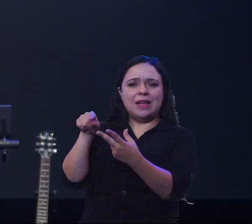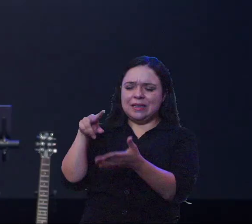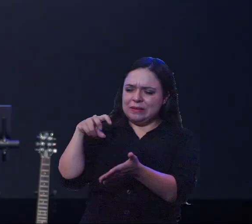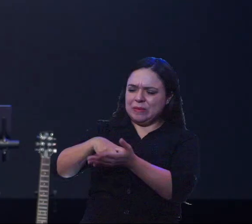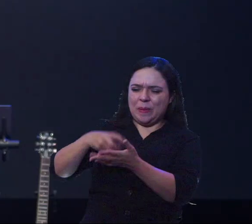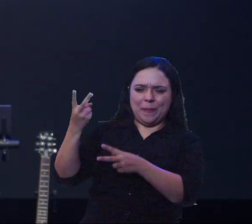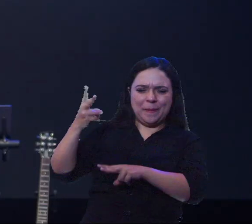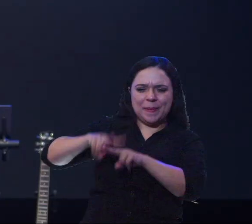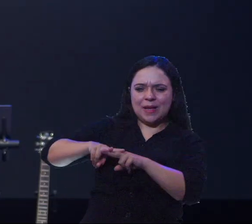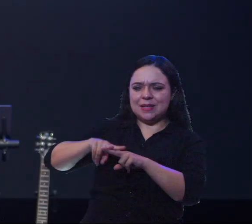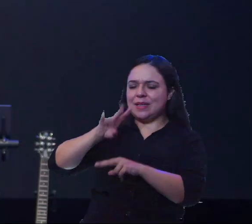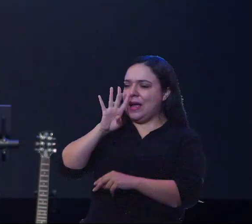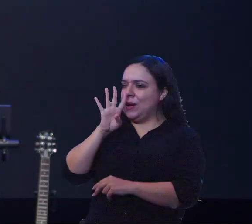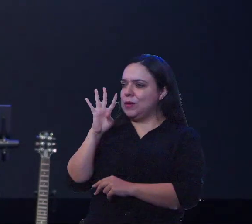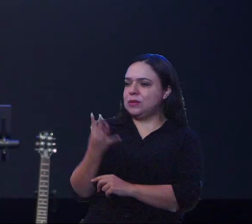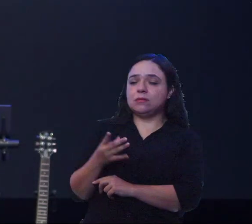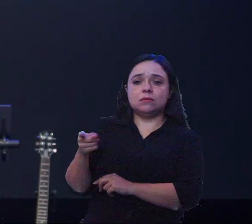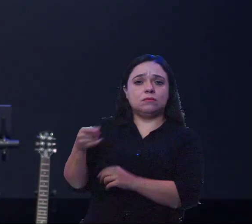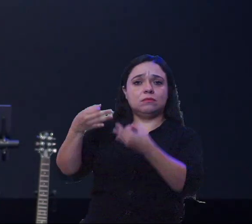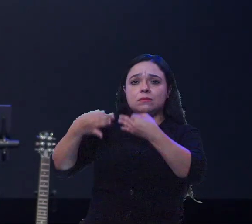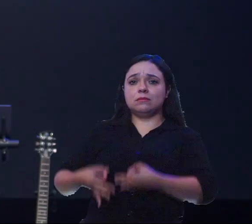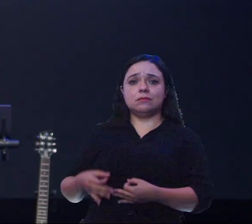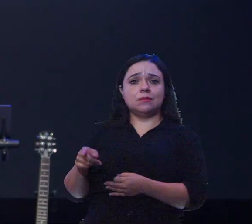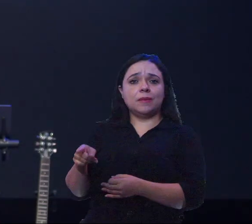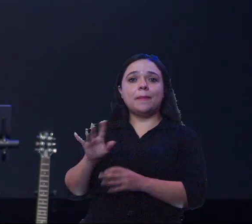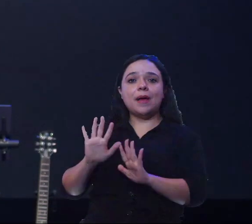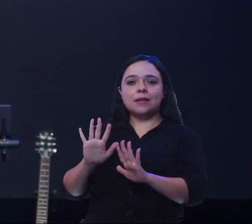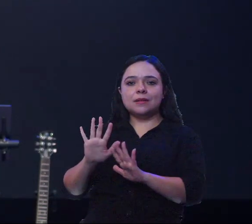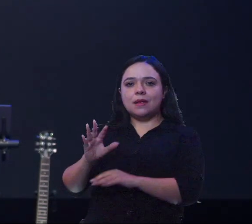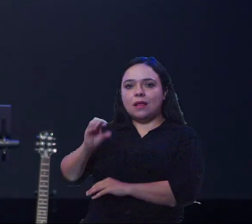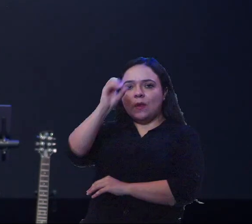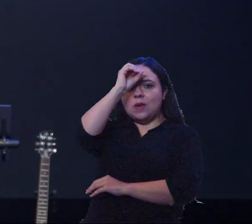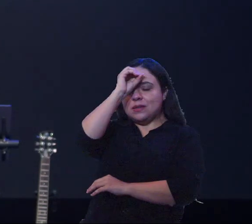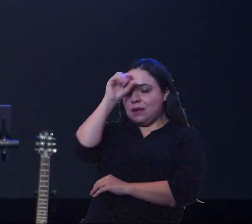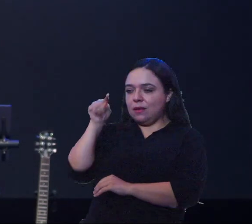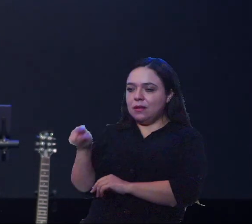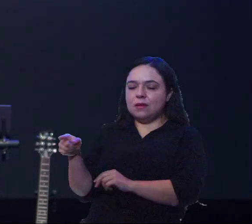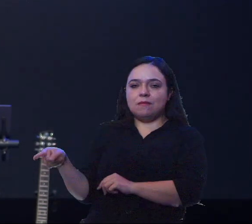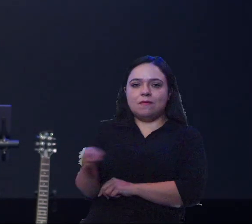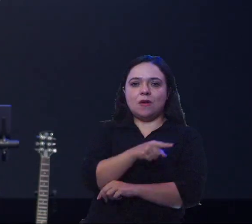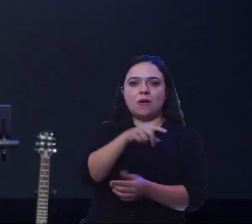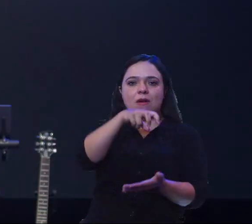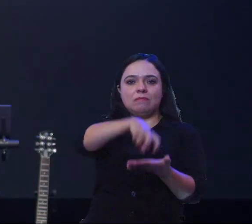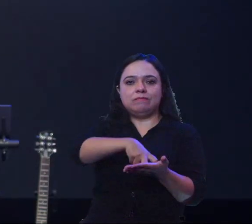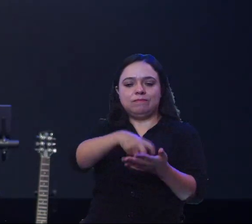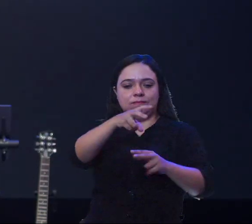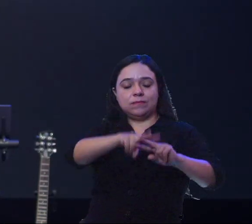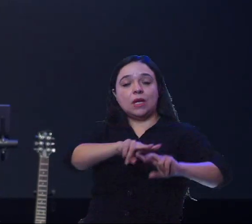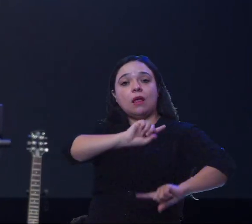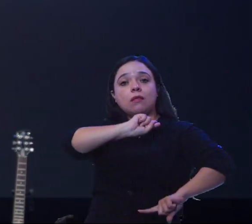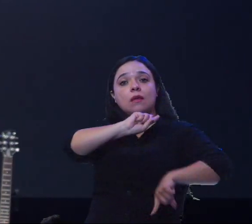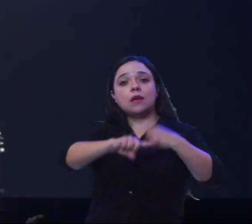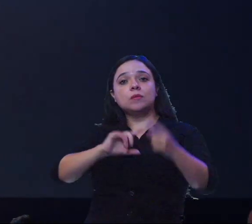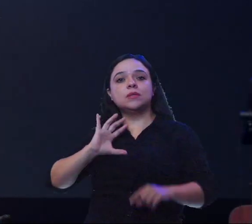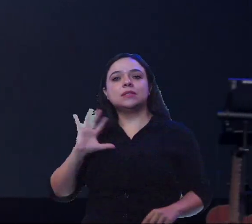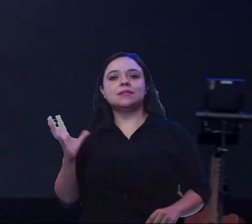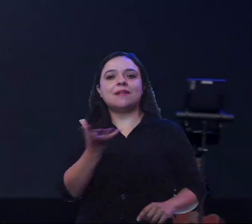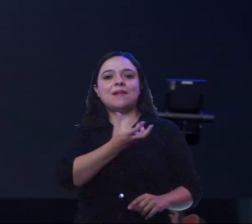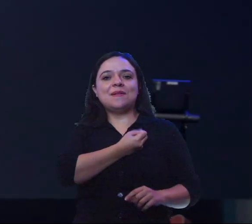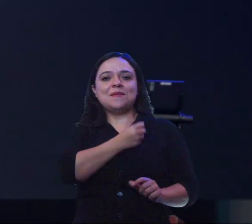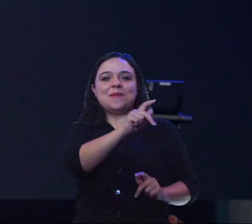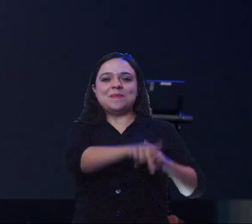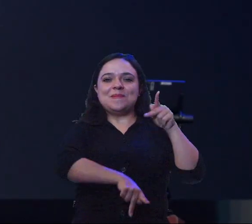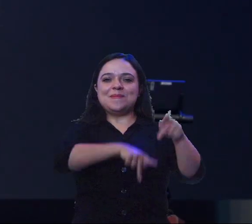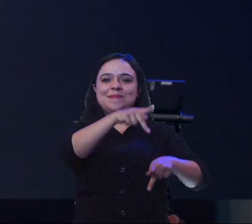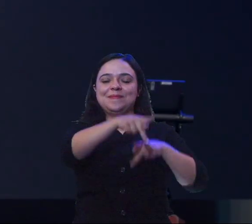injustiçado, acusado injustamente, elevado ao lugar de sofrimento para um lugar de poder e salvou o seu povo da própria